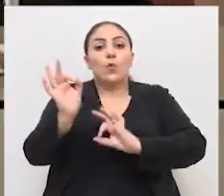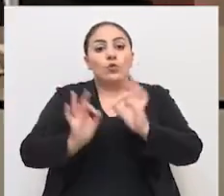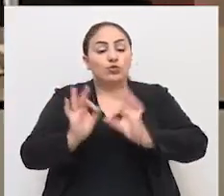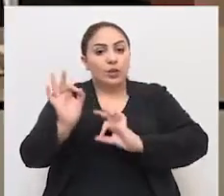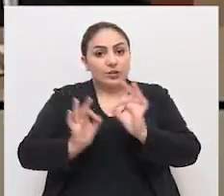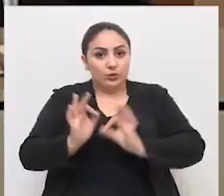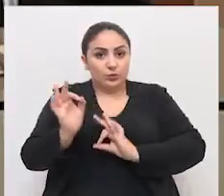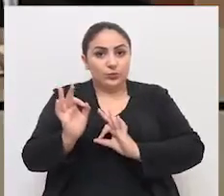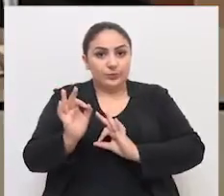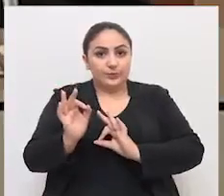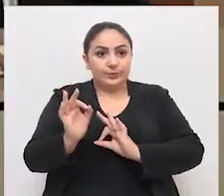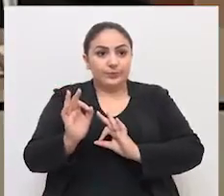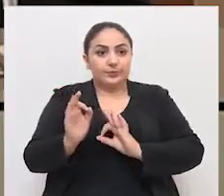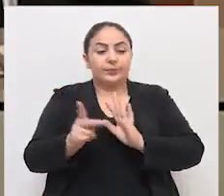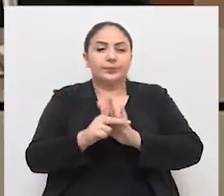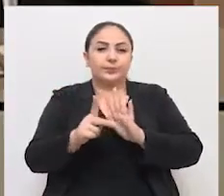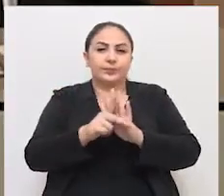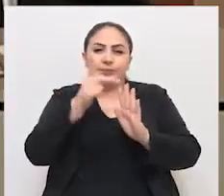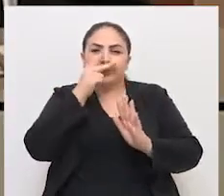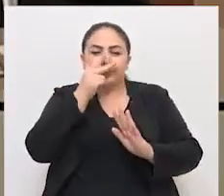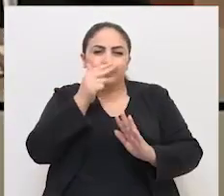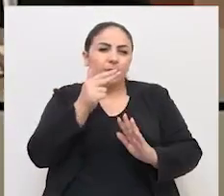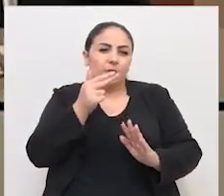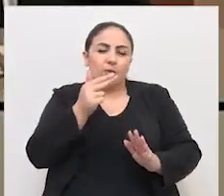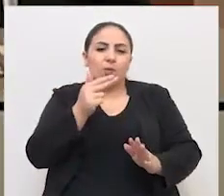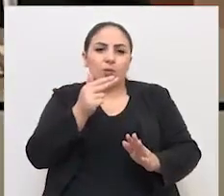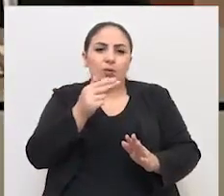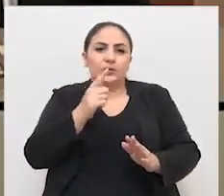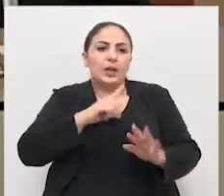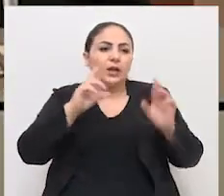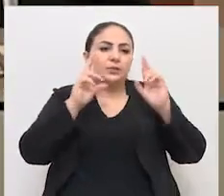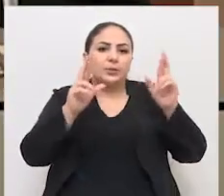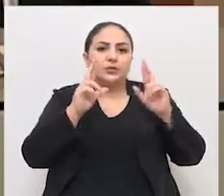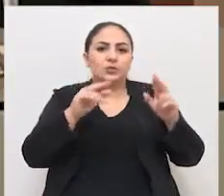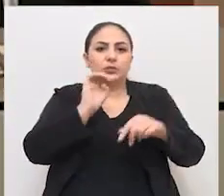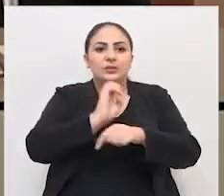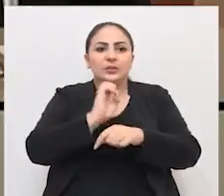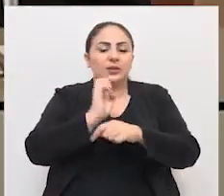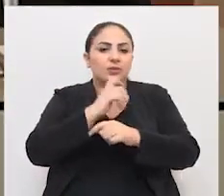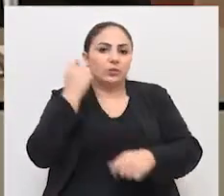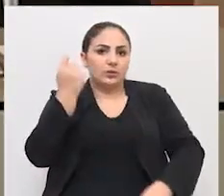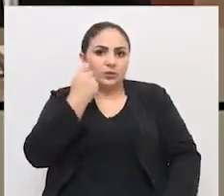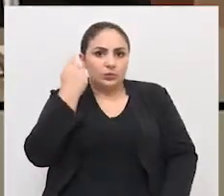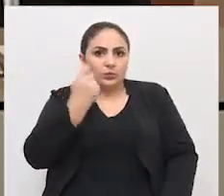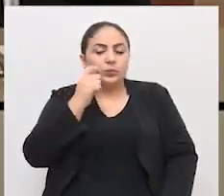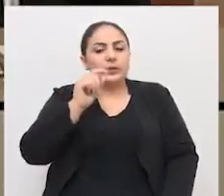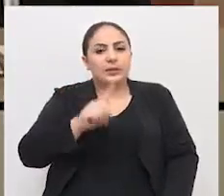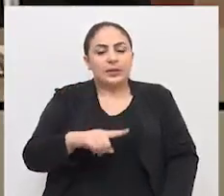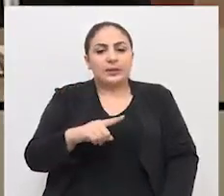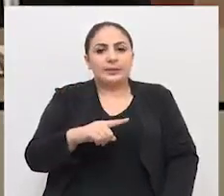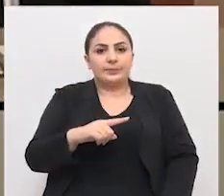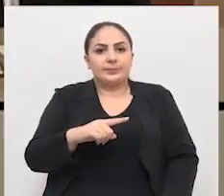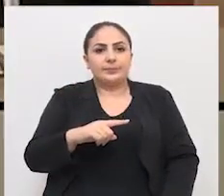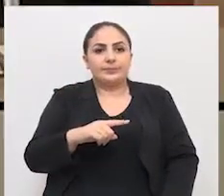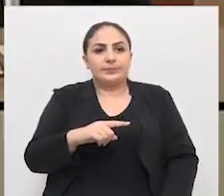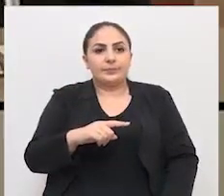programa que será um case, tenho expectativa, no estado do Rio Grande do Sul,